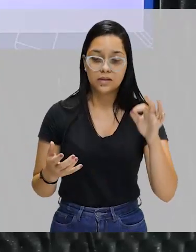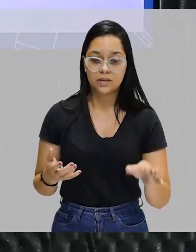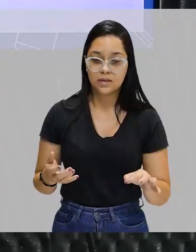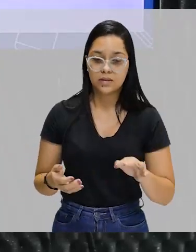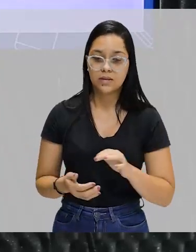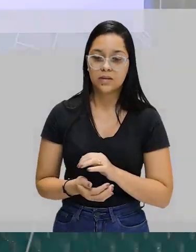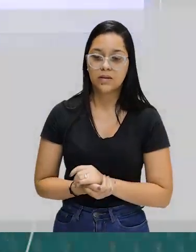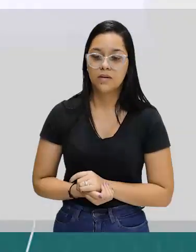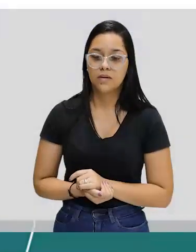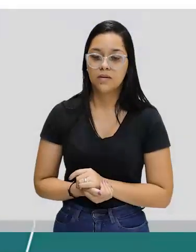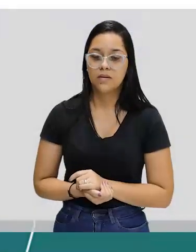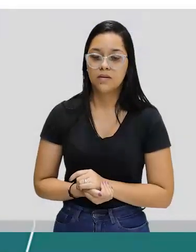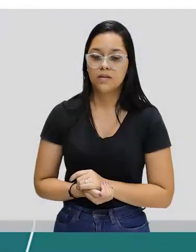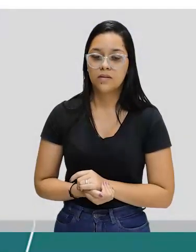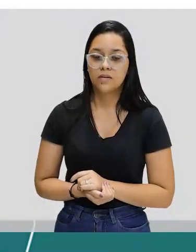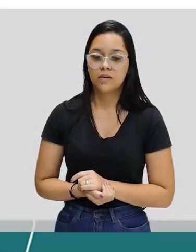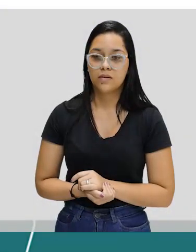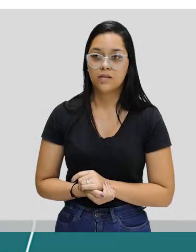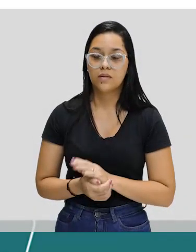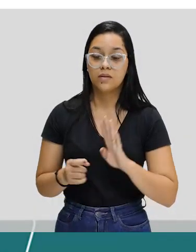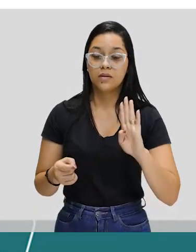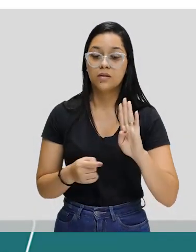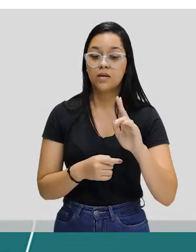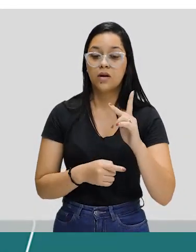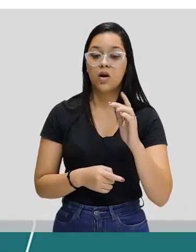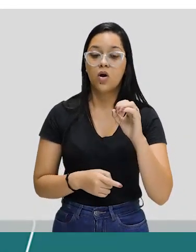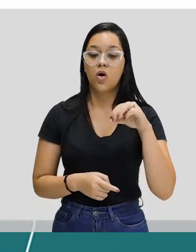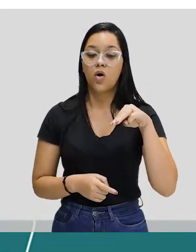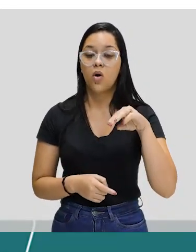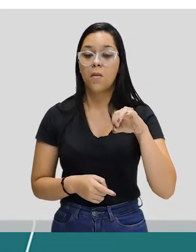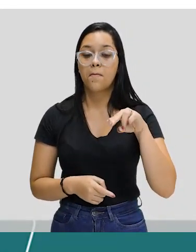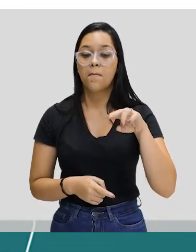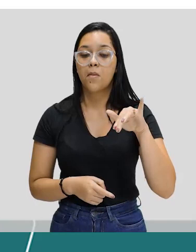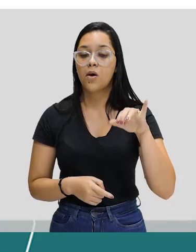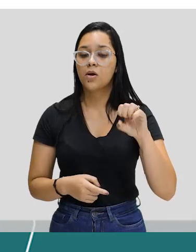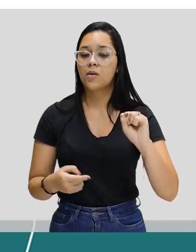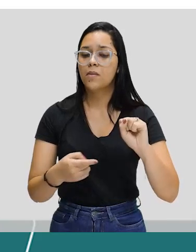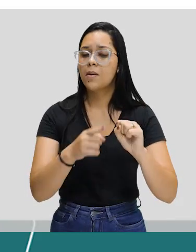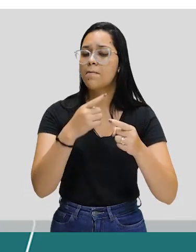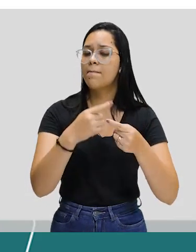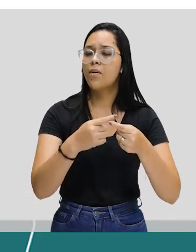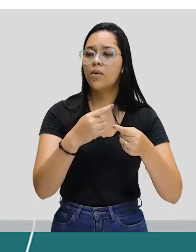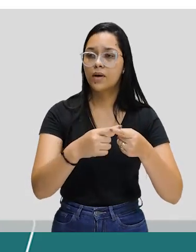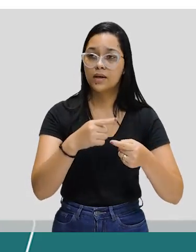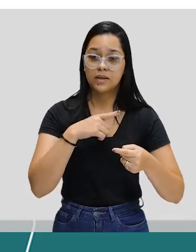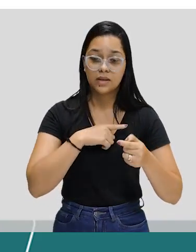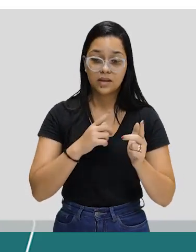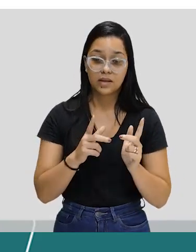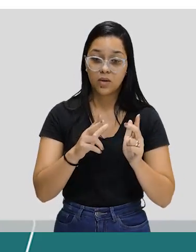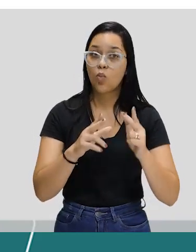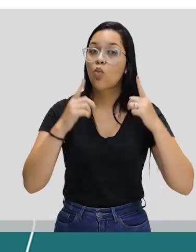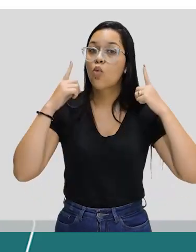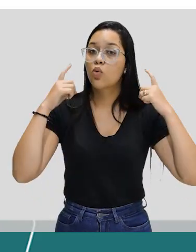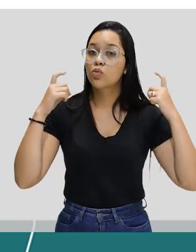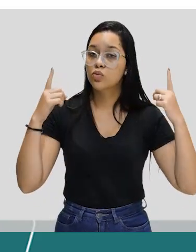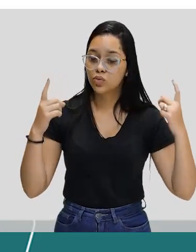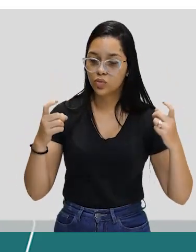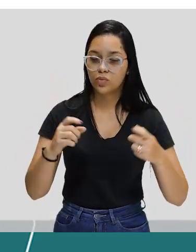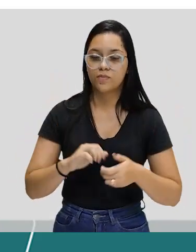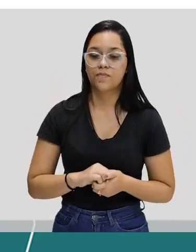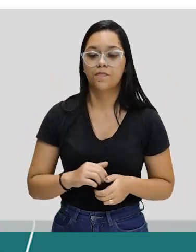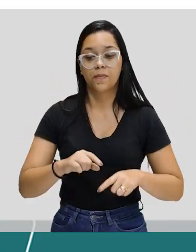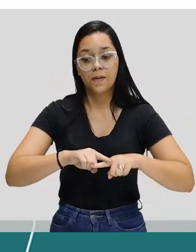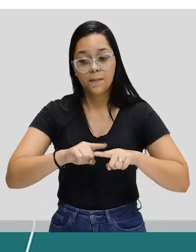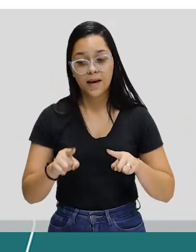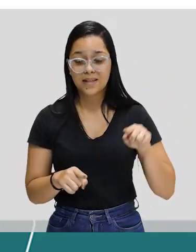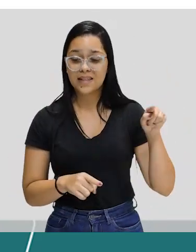correta. Na verdade, elas são homônimas, né? Por que elas são homônimas? Né? Elas têm o mesmo som, né?